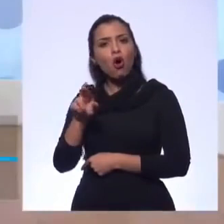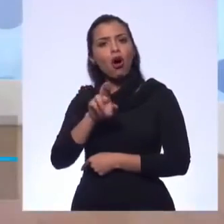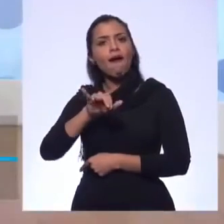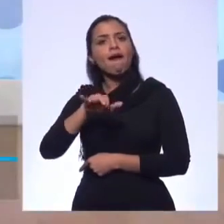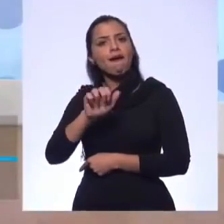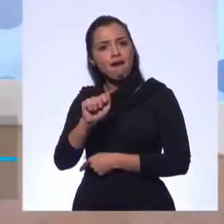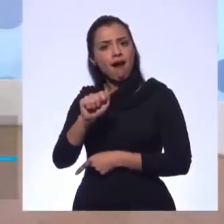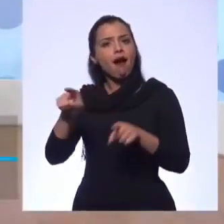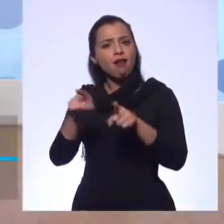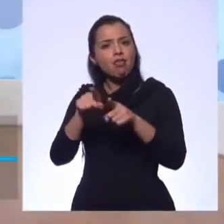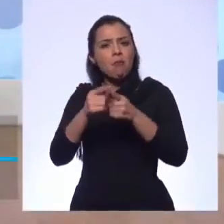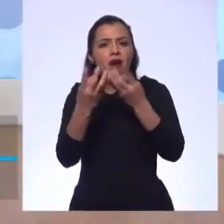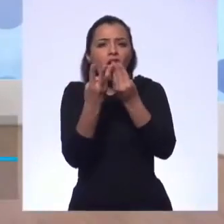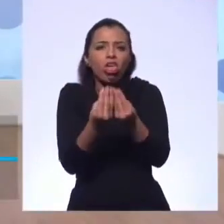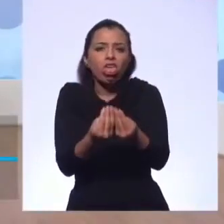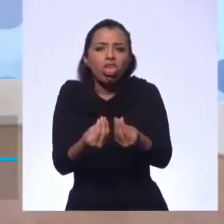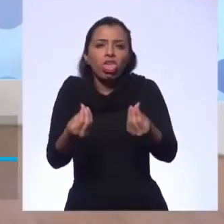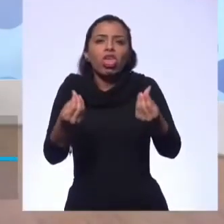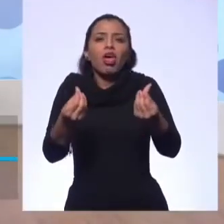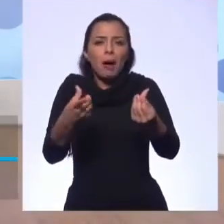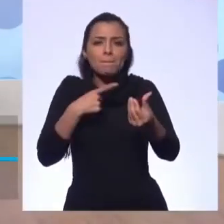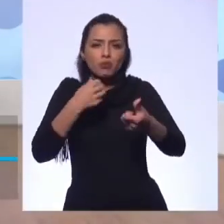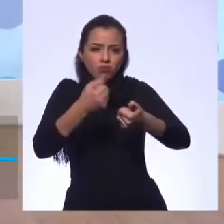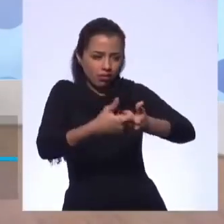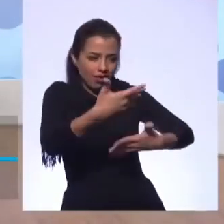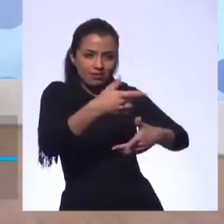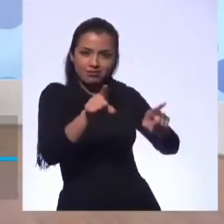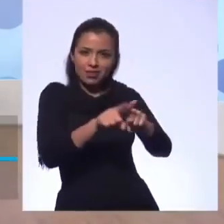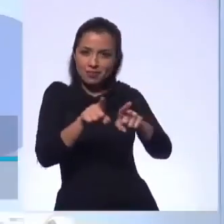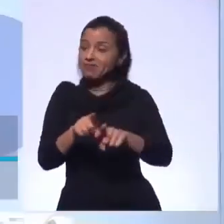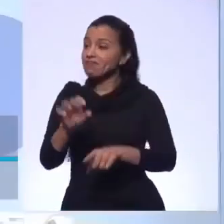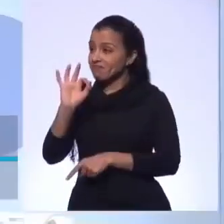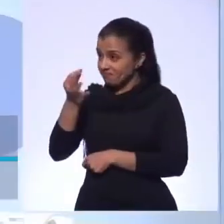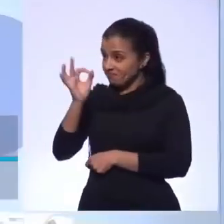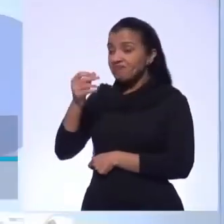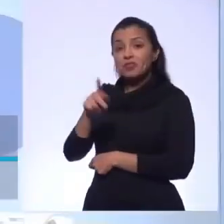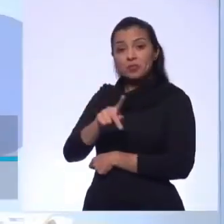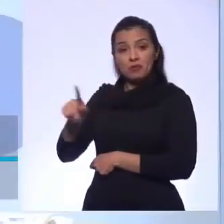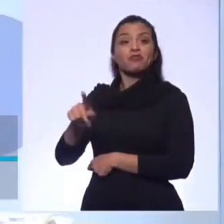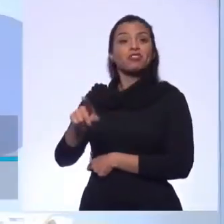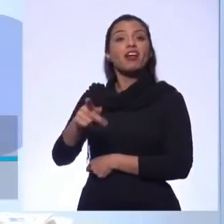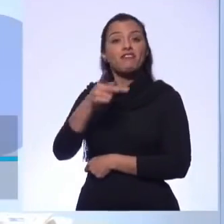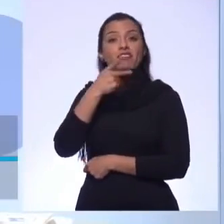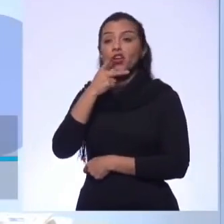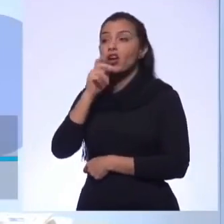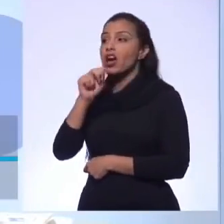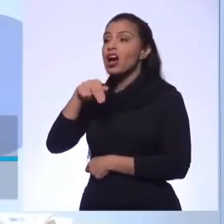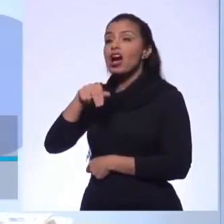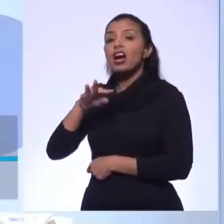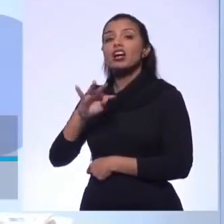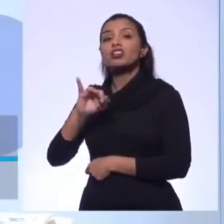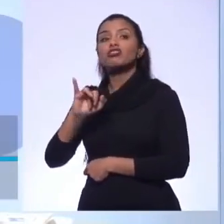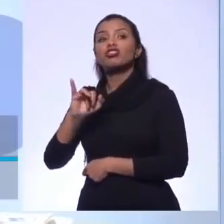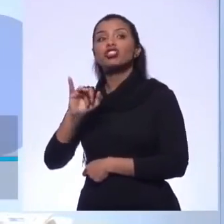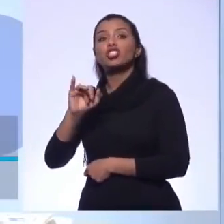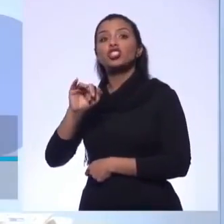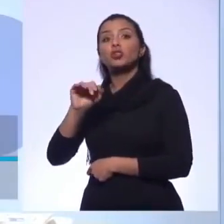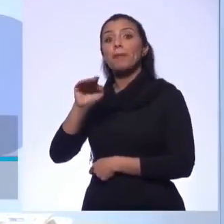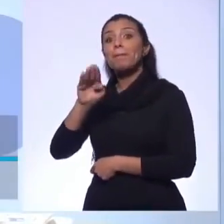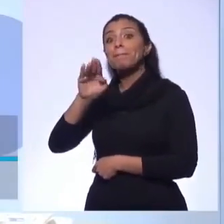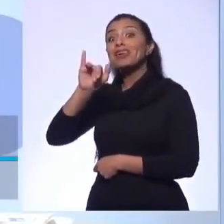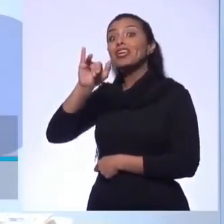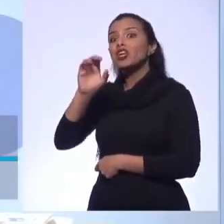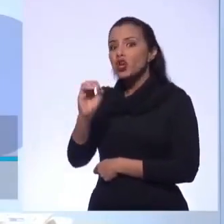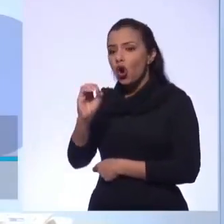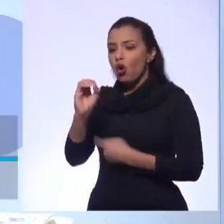sim. Inclusive professores que colocaram, né? Muito bem. E bem lembrado do professor do antibiótico, que é antibio, né? Quer dizer, bio Sim. quer dizer